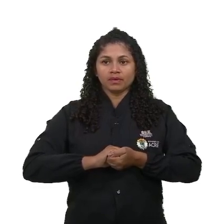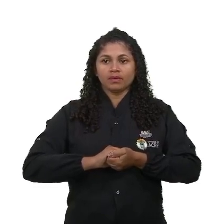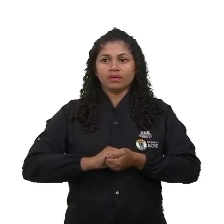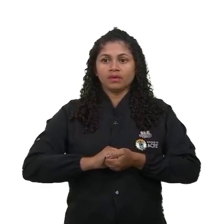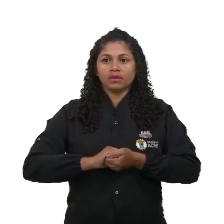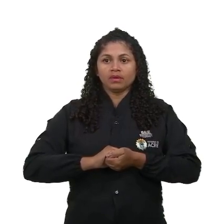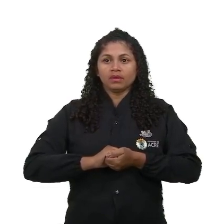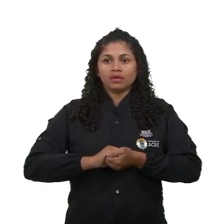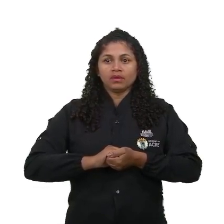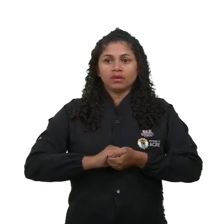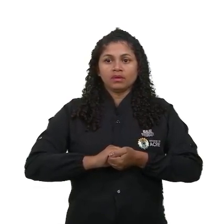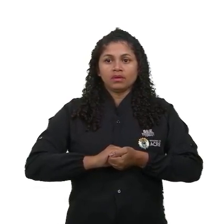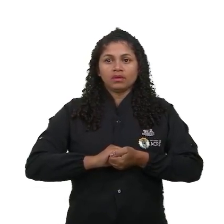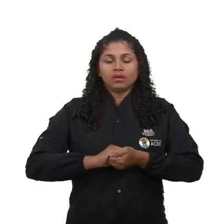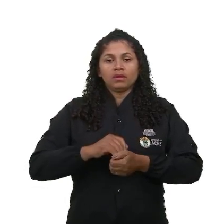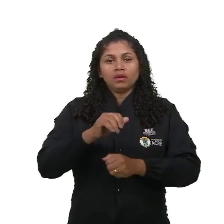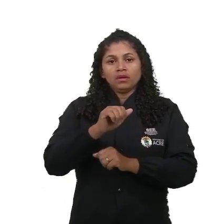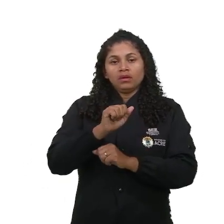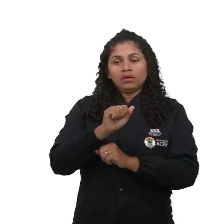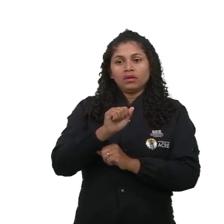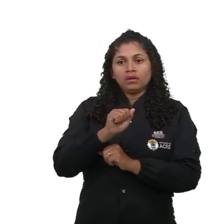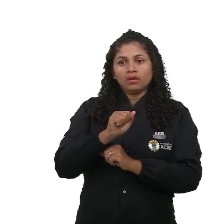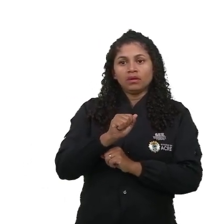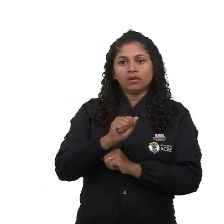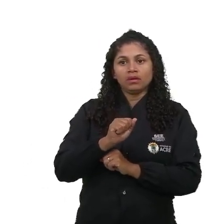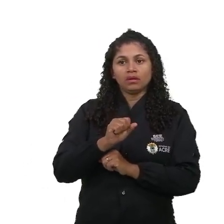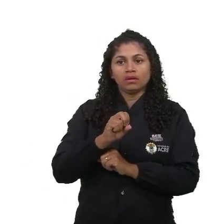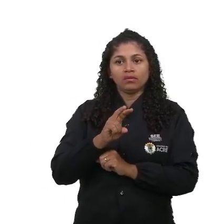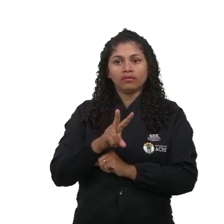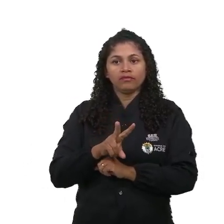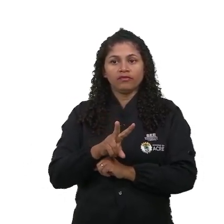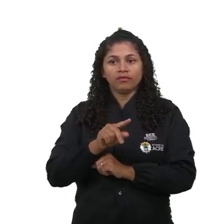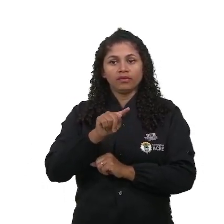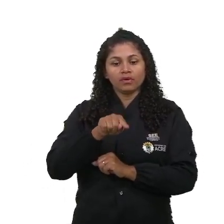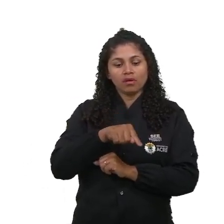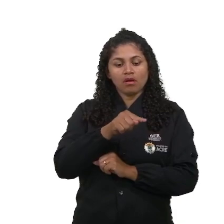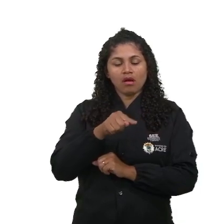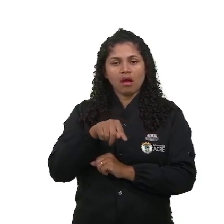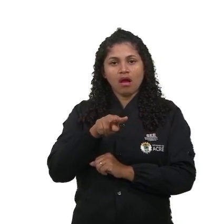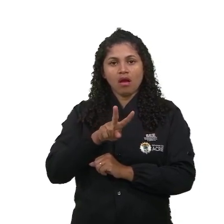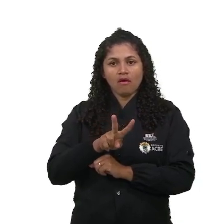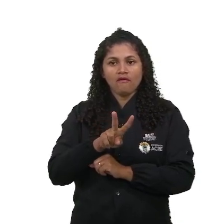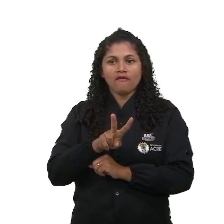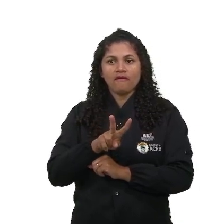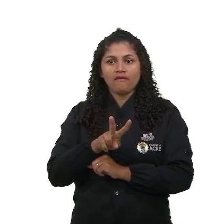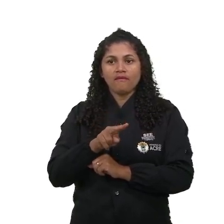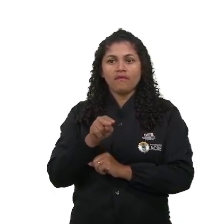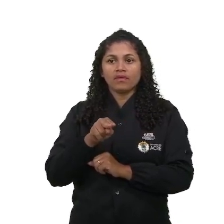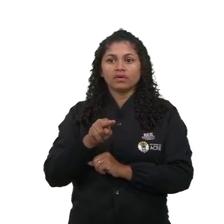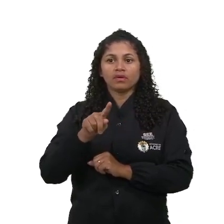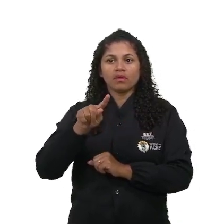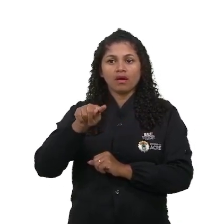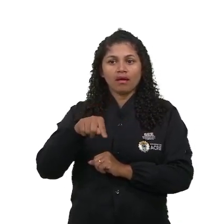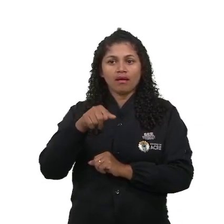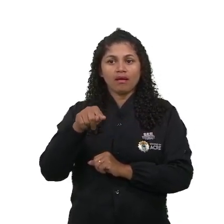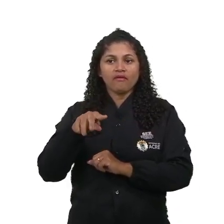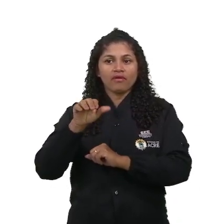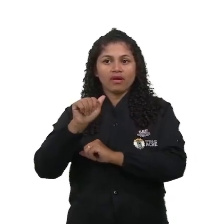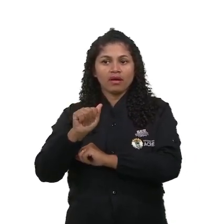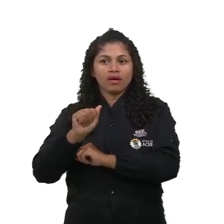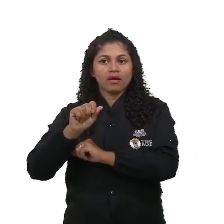multiplica as componentes do vetor por esse número. Então, alfa vezes A, alfa vezes B e alfa vezes